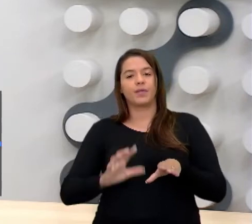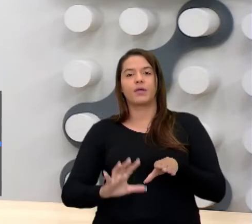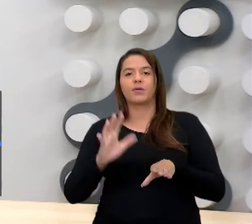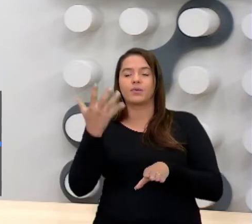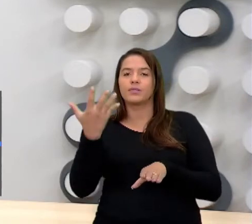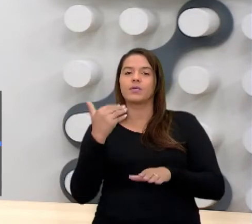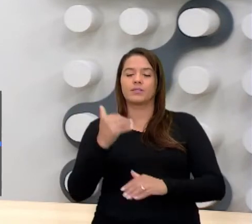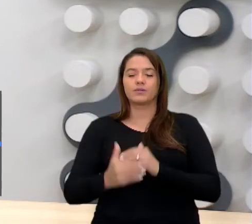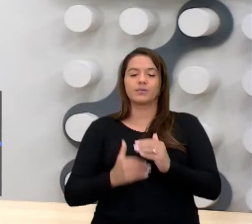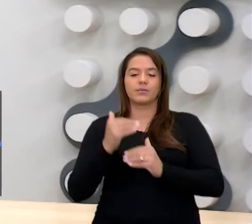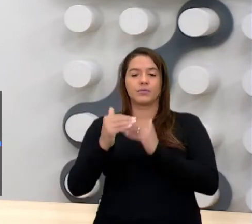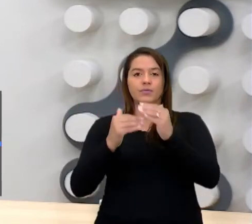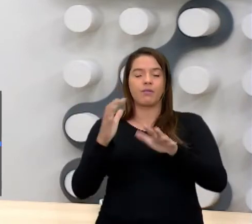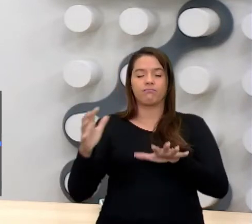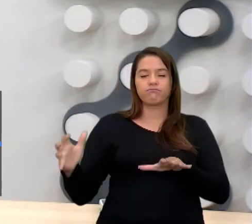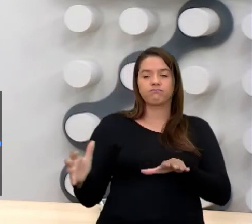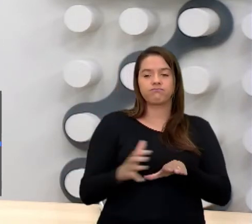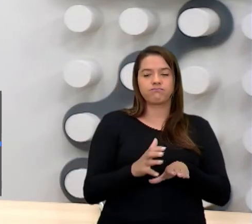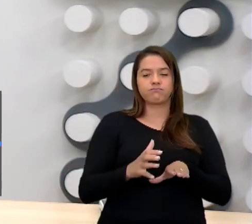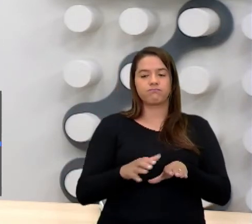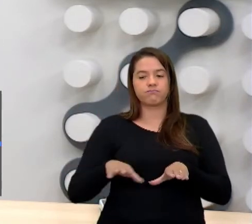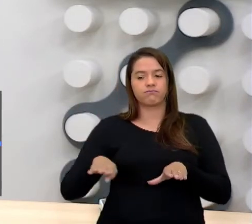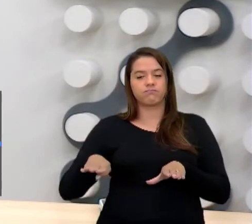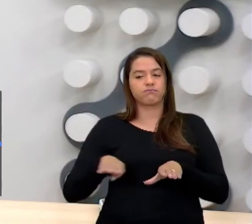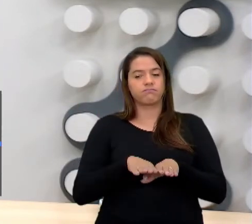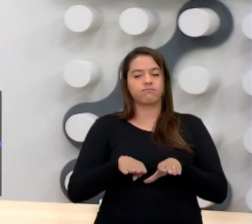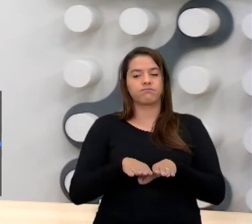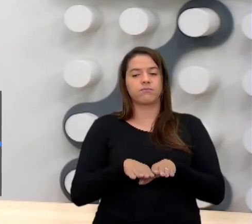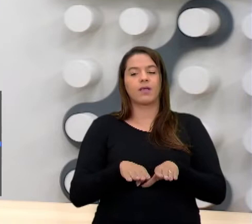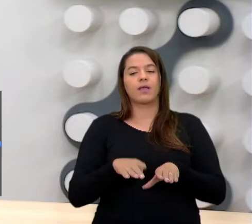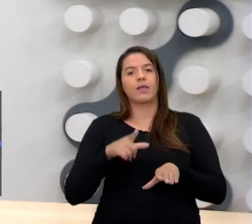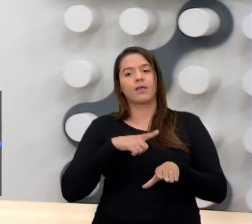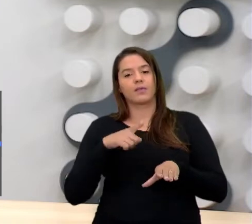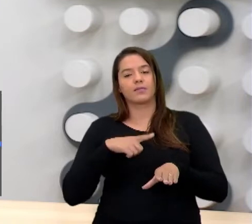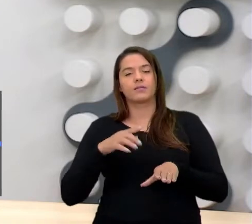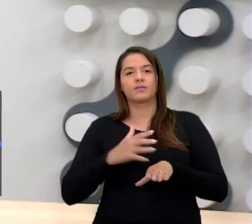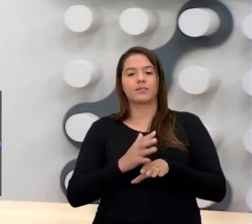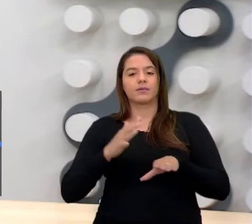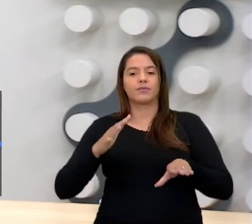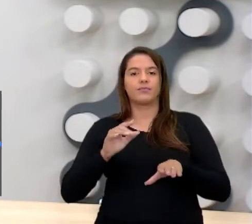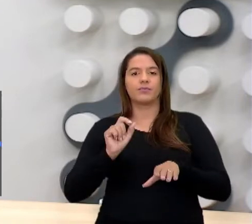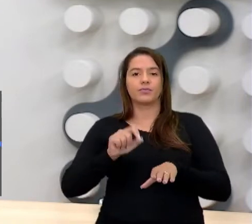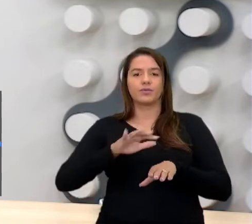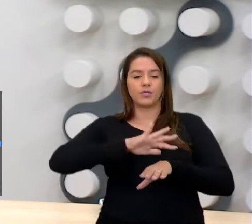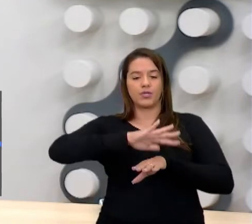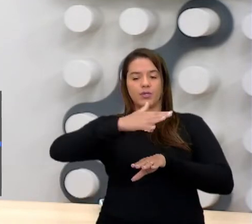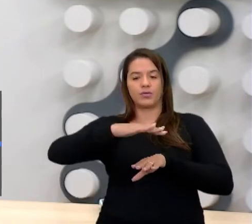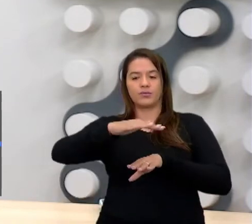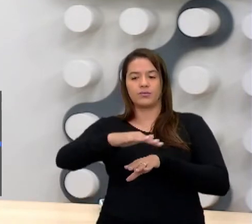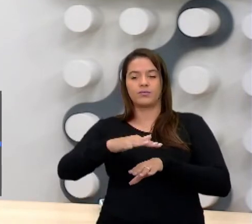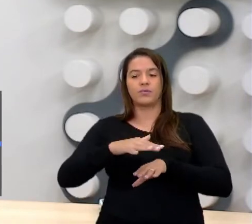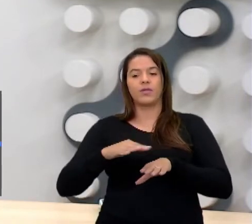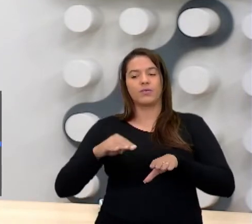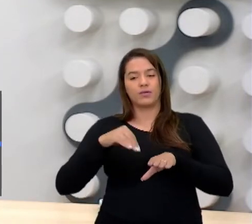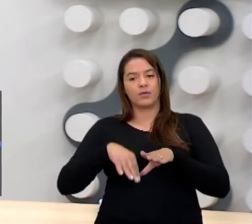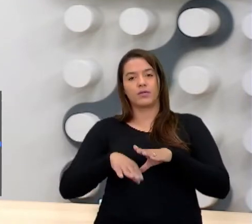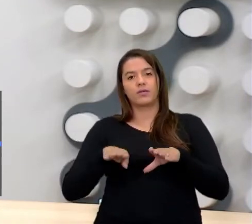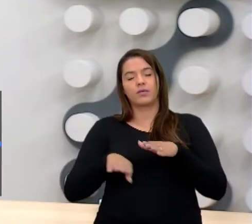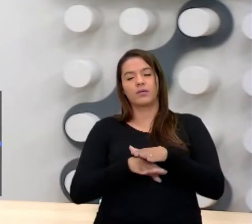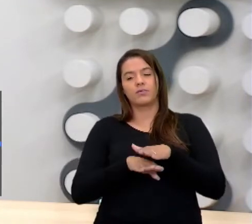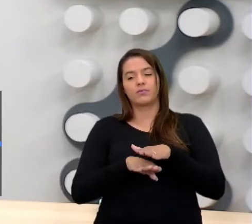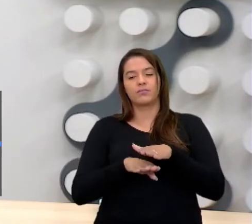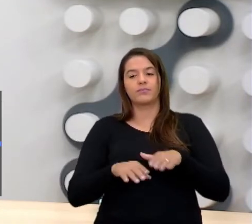esse processo aí de pressão das placas tectônicas, elas vão refletir na superfície. É o mesmo que acontece na